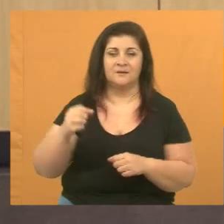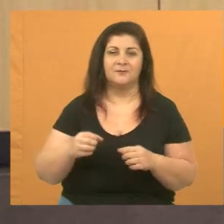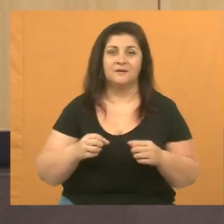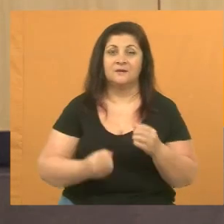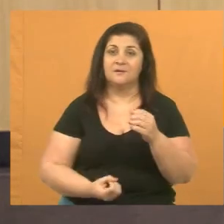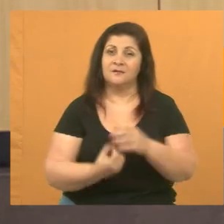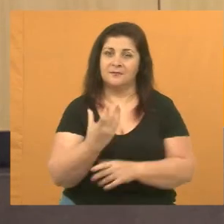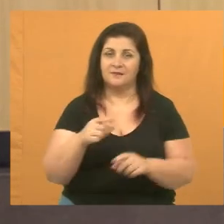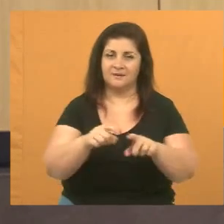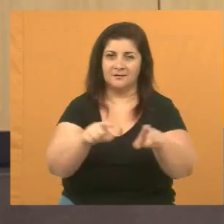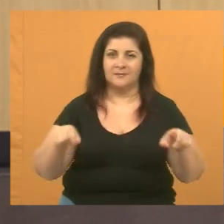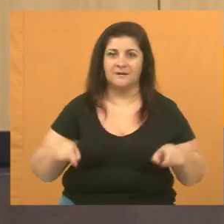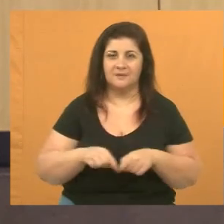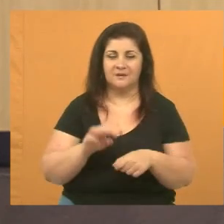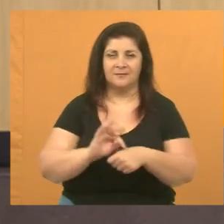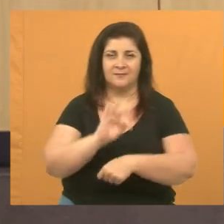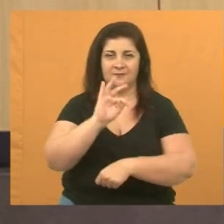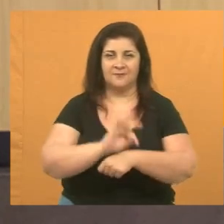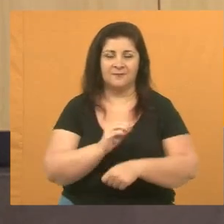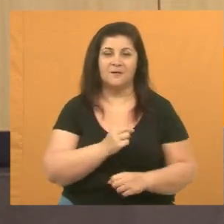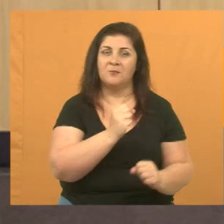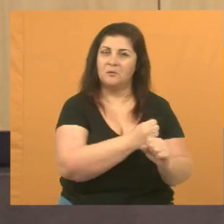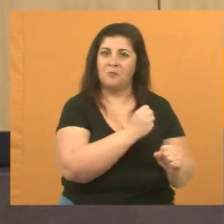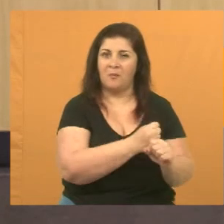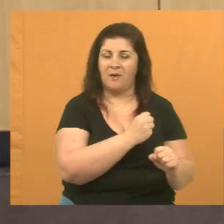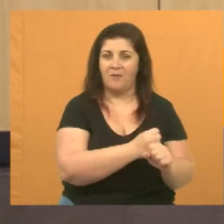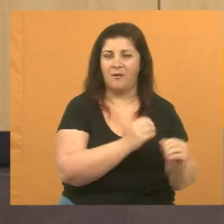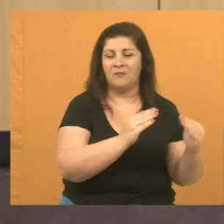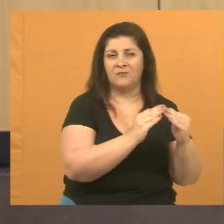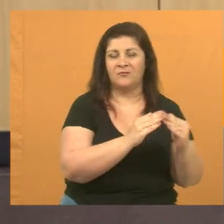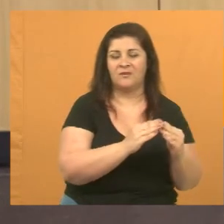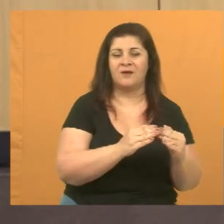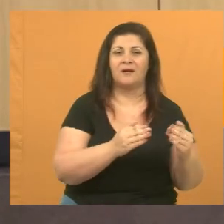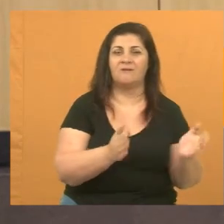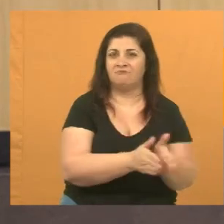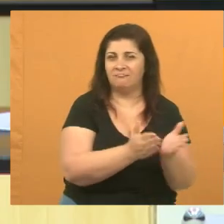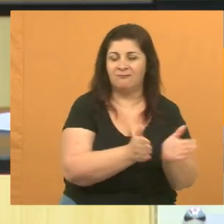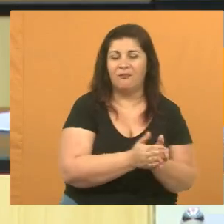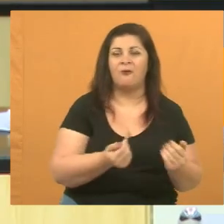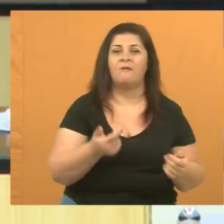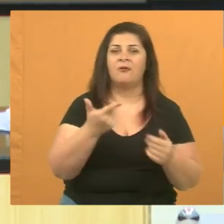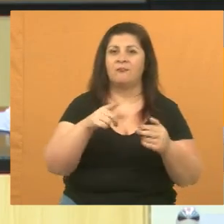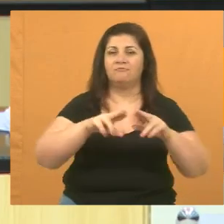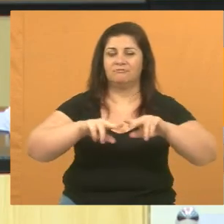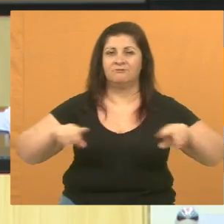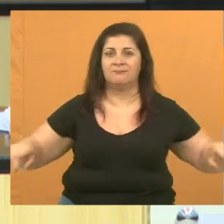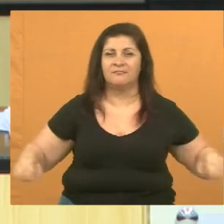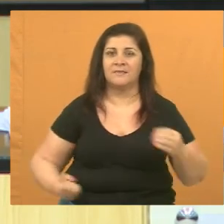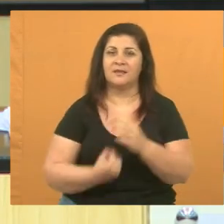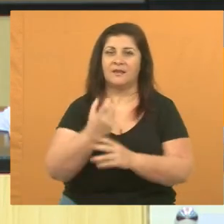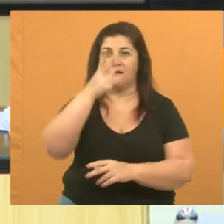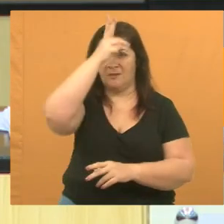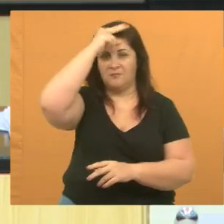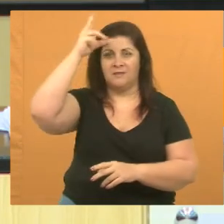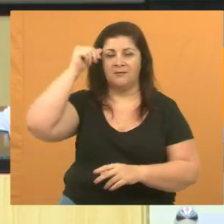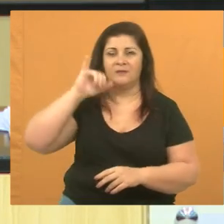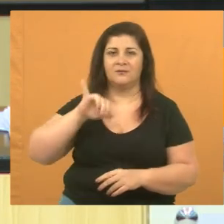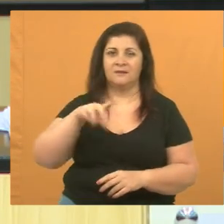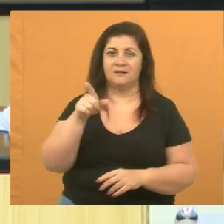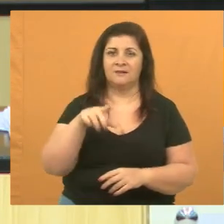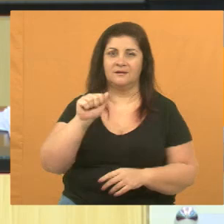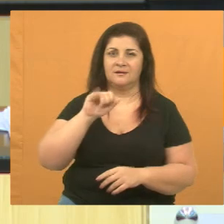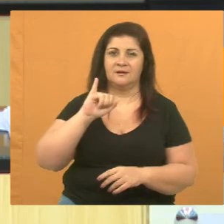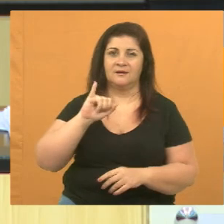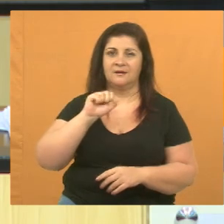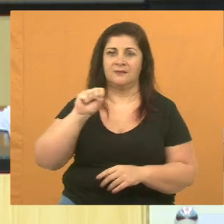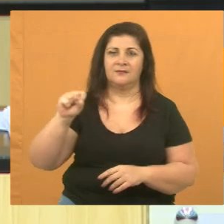para a construção de moradias econômicas e outras providências. Autor, prefeito municipal Isaías